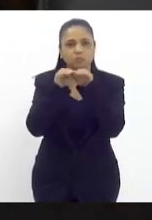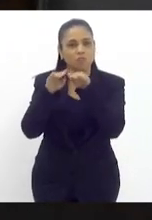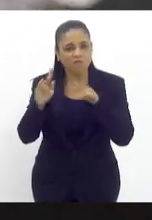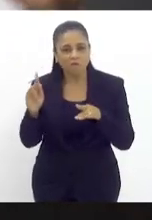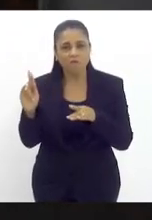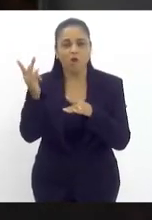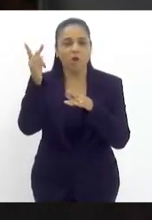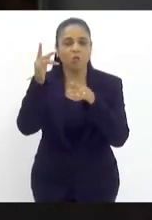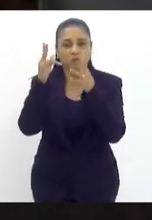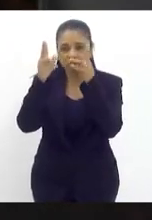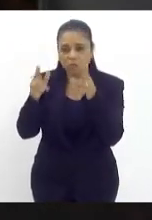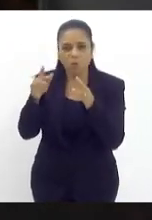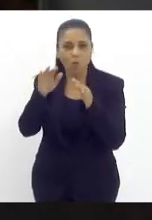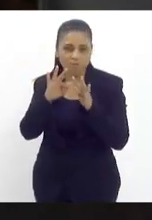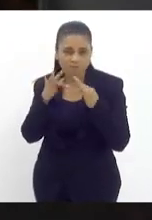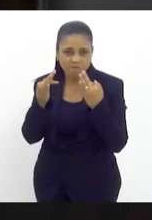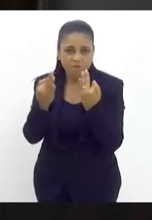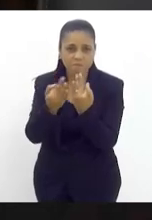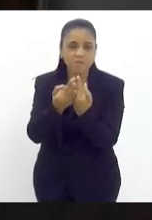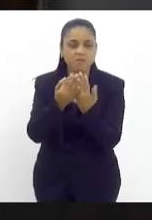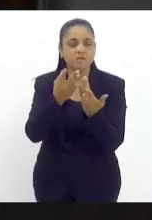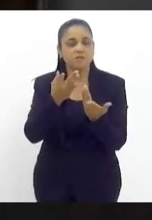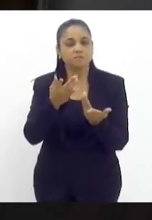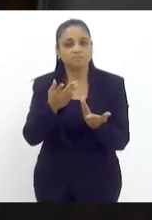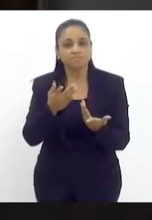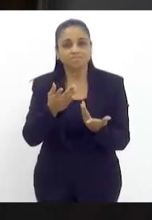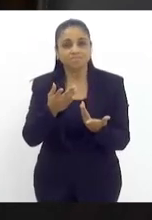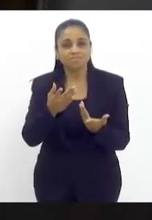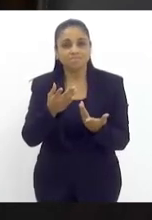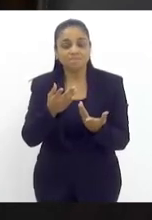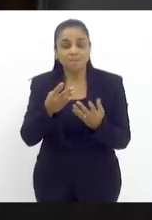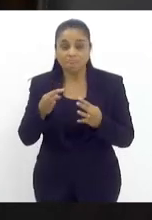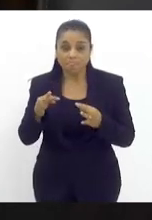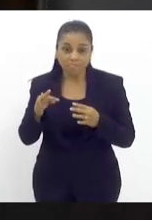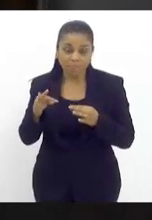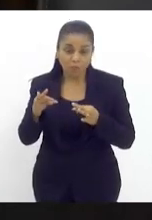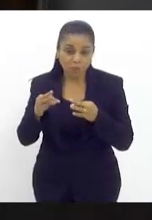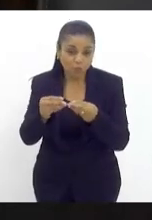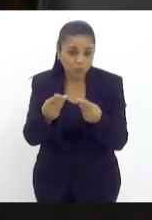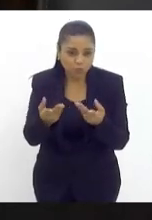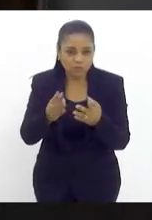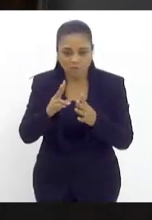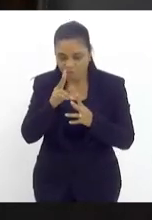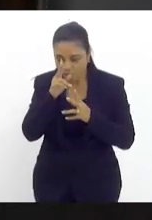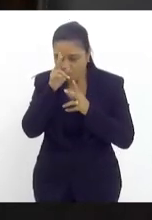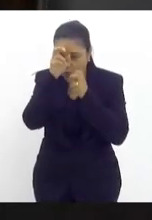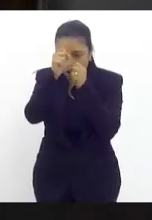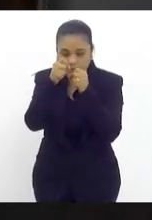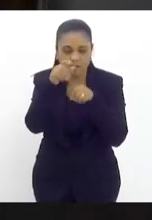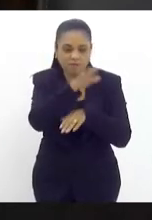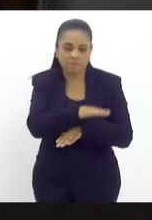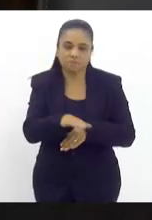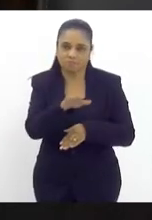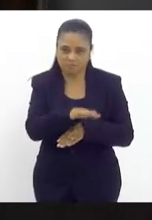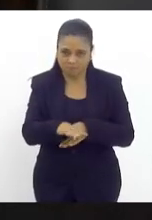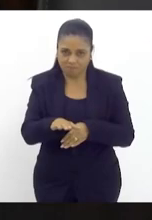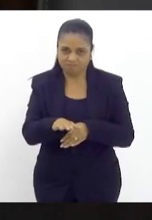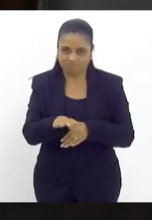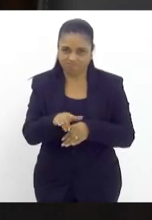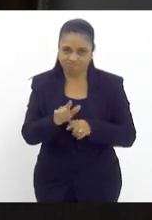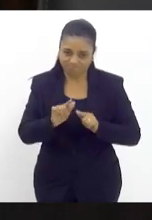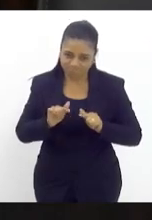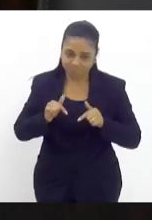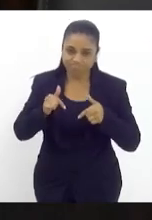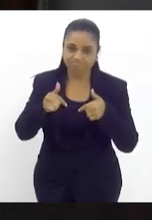valores da minha família. Eu vejo que tem outras famílias. Então, isso tudo, né, fortalece a criança, né?